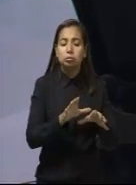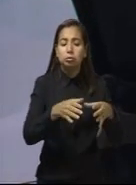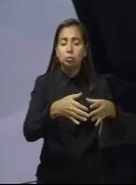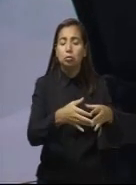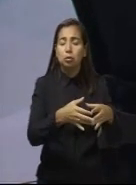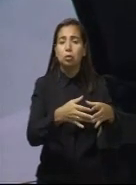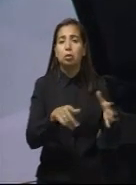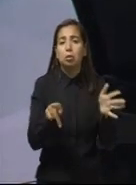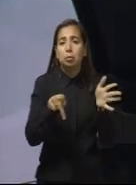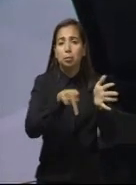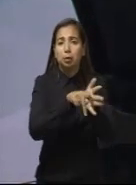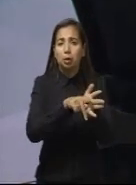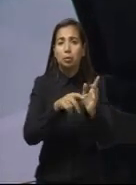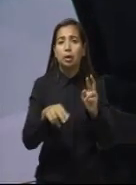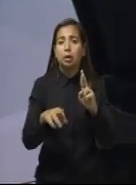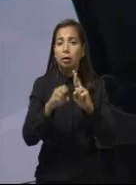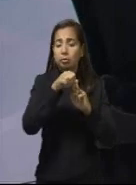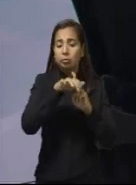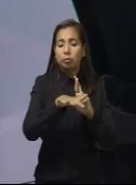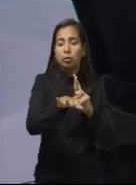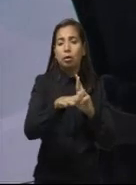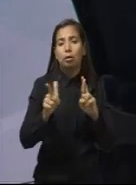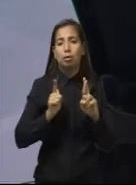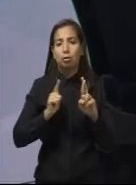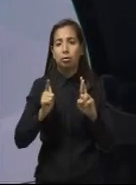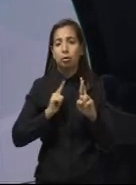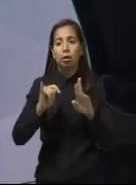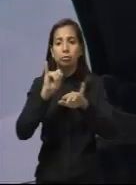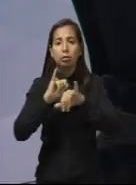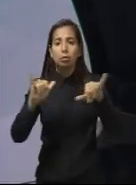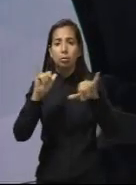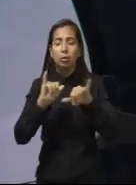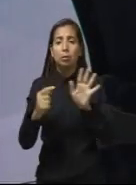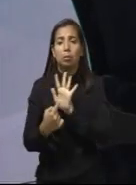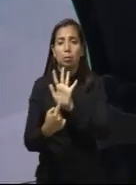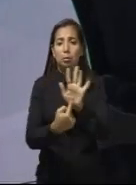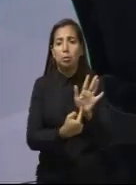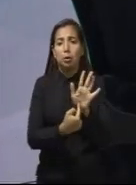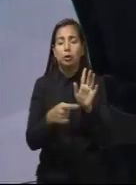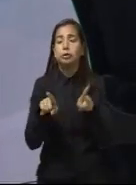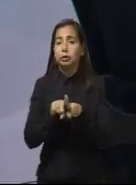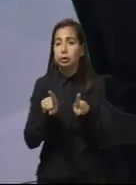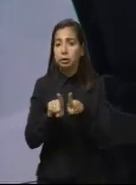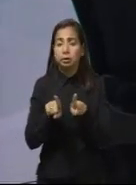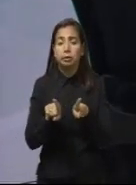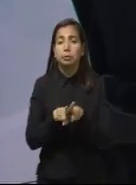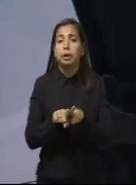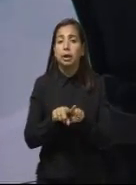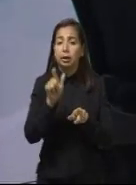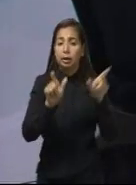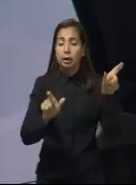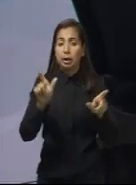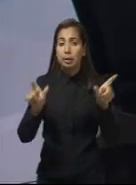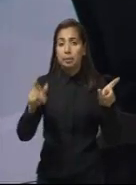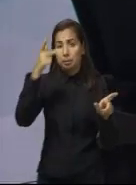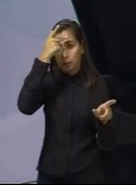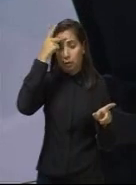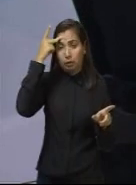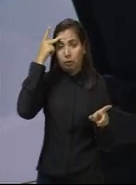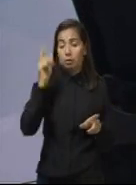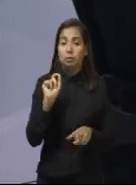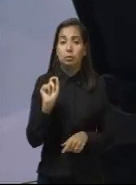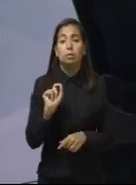que através das redes sociais se manifestam, mostrando também que essas pessoas, ao auferir esse